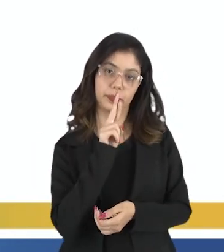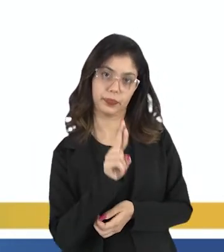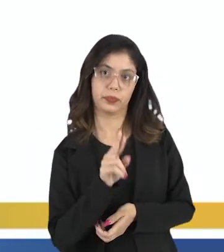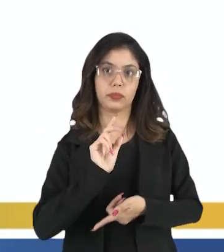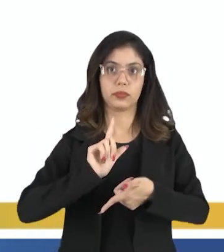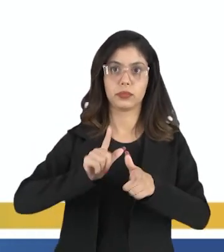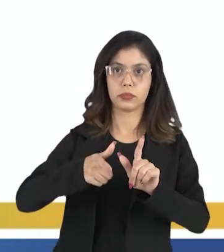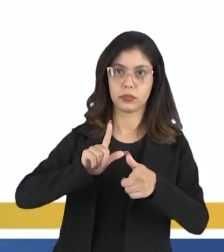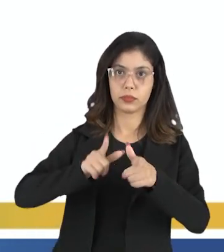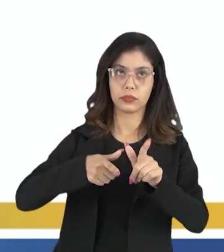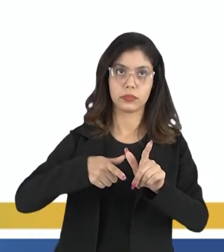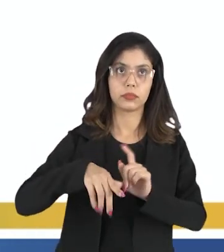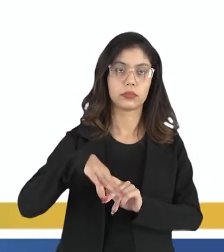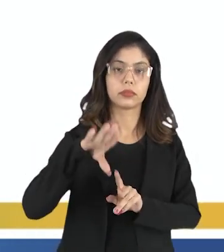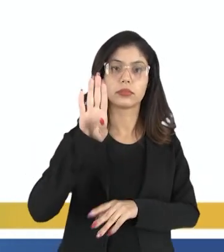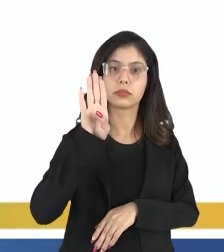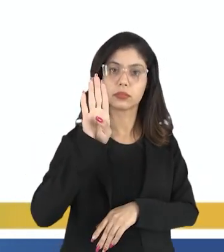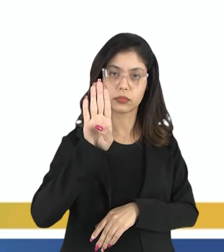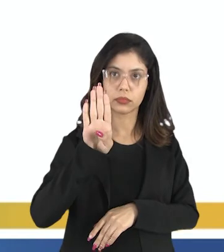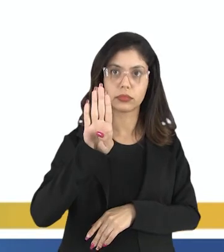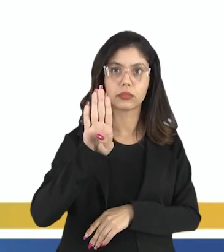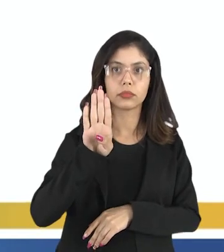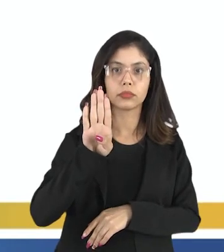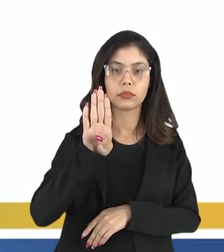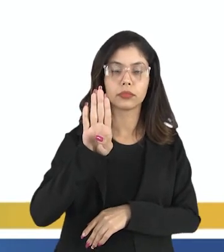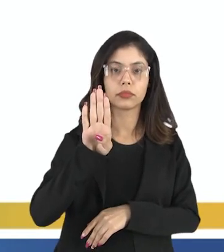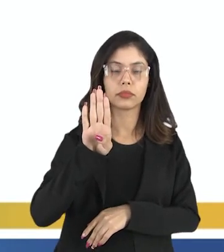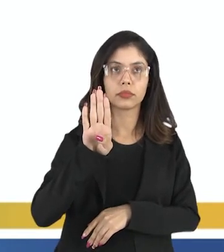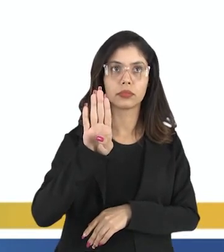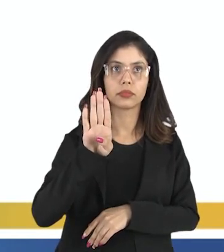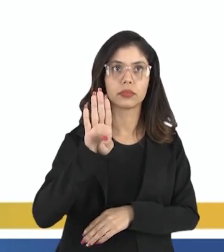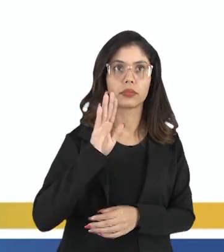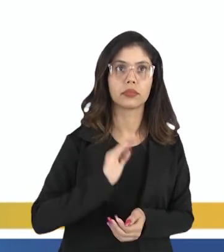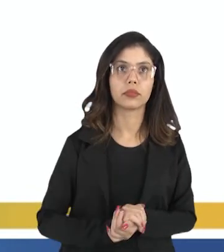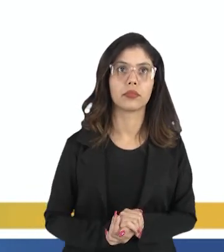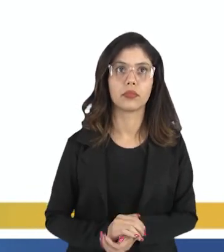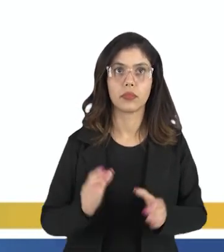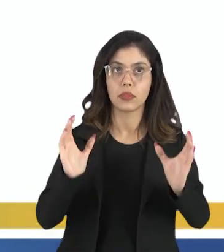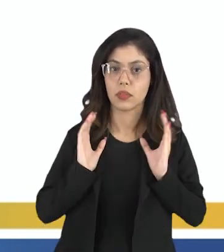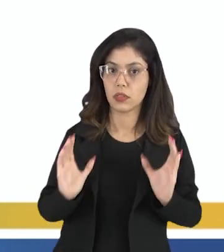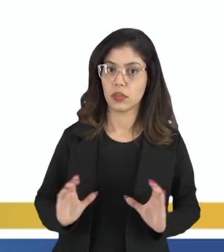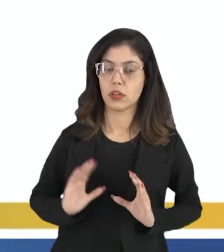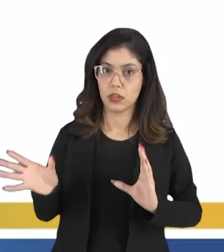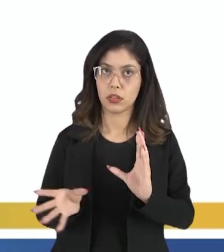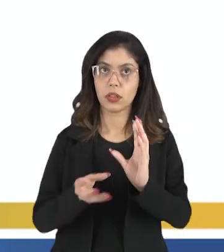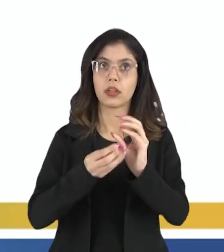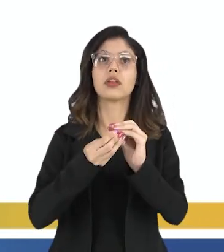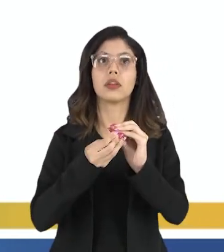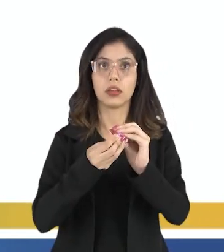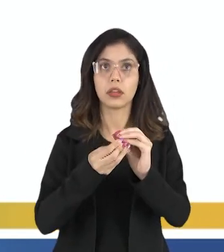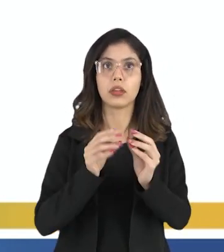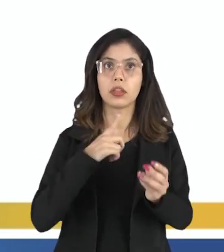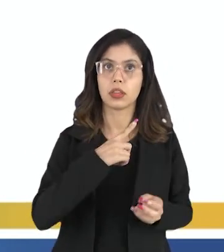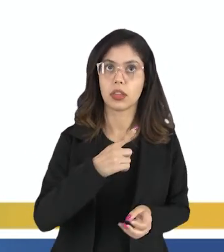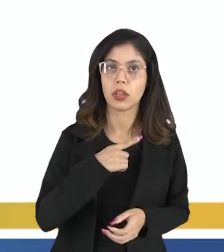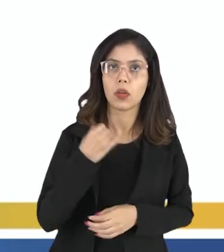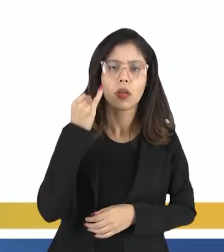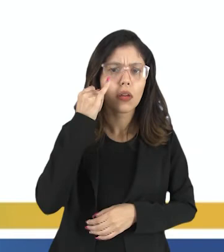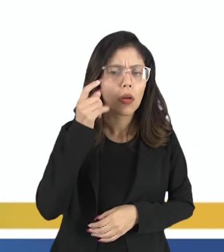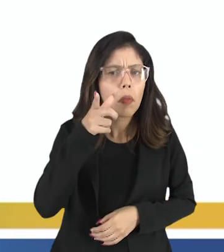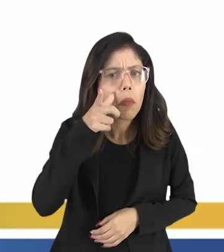visualizar a alternativa correta expressa na letra B. A cidadania coloca a exigência